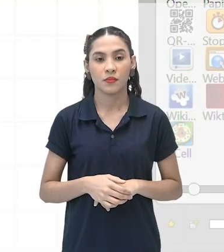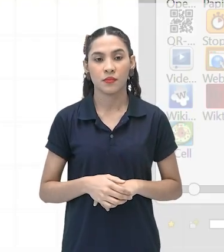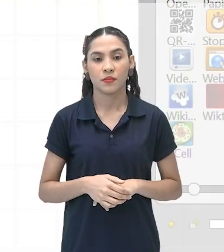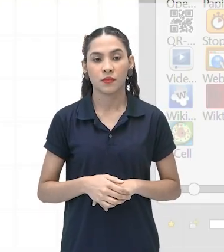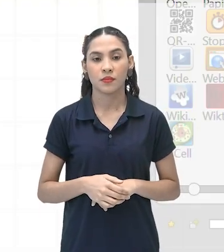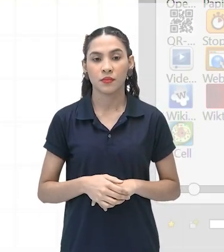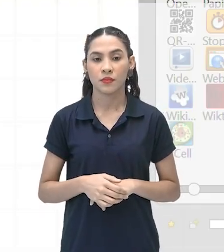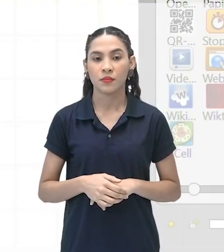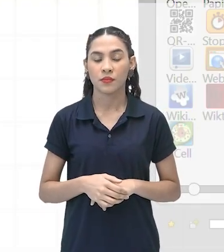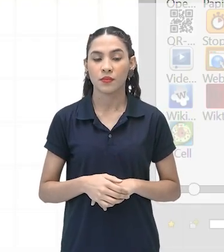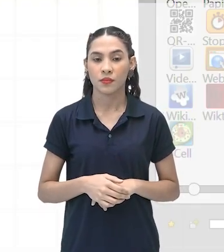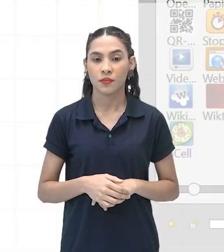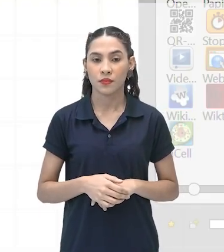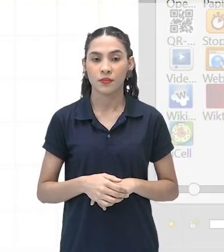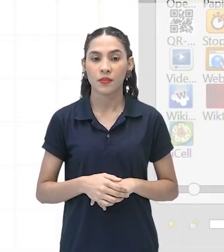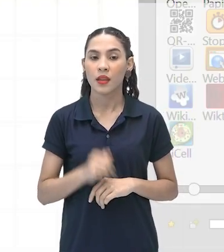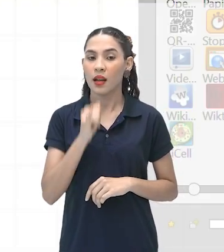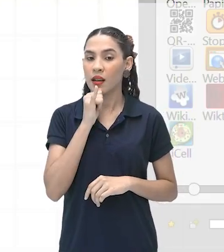vou pegar,